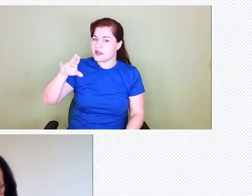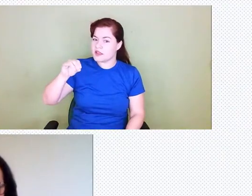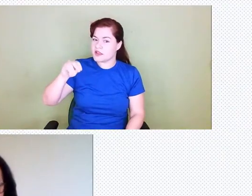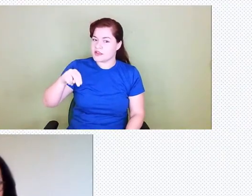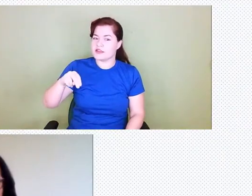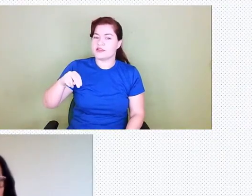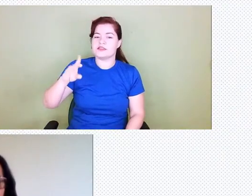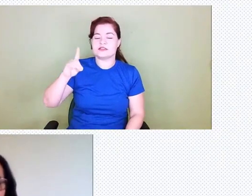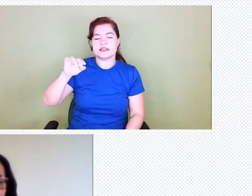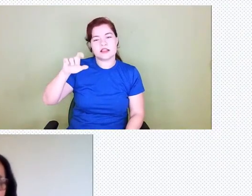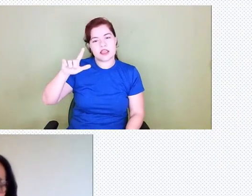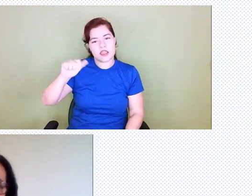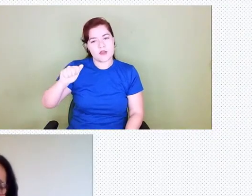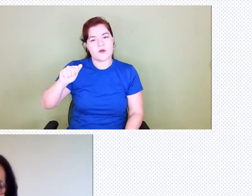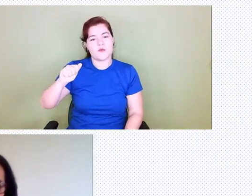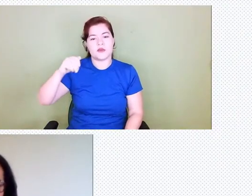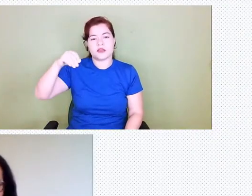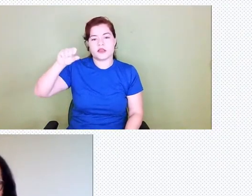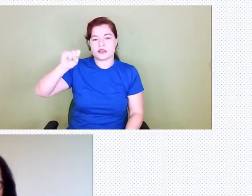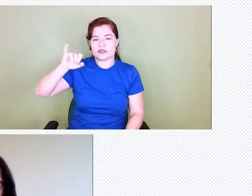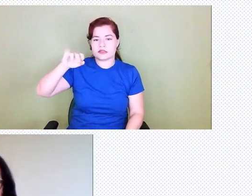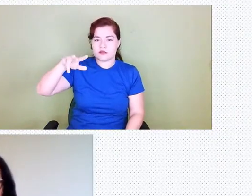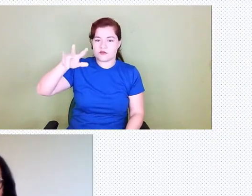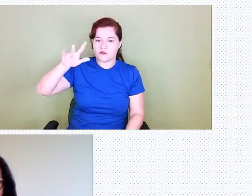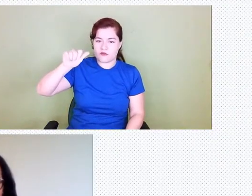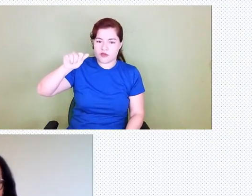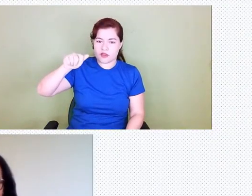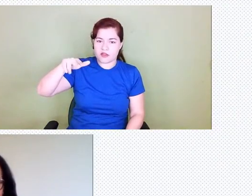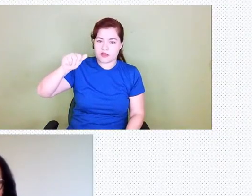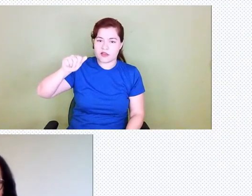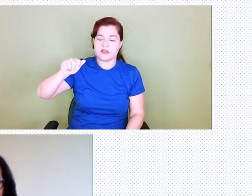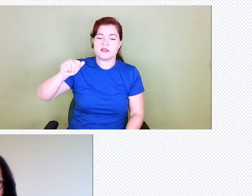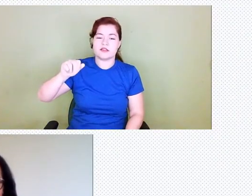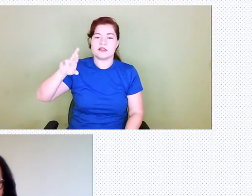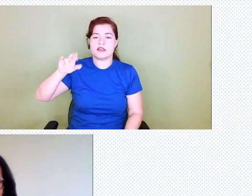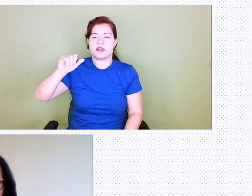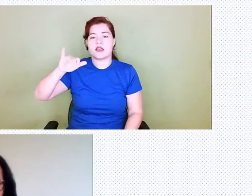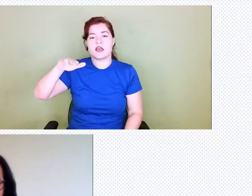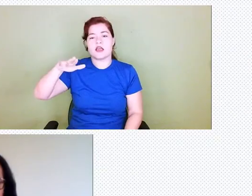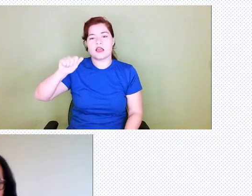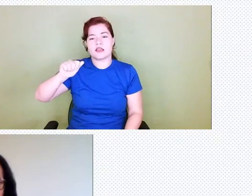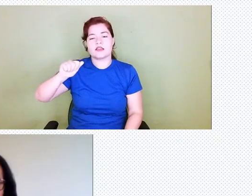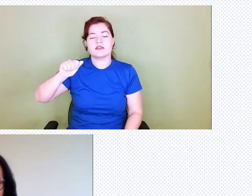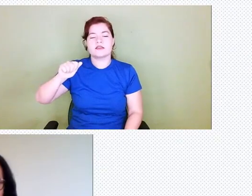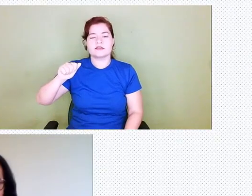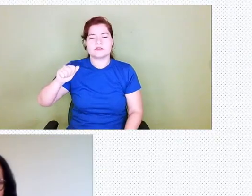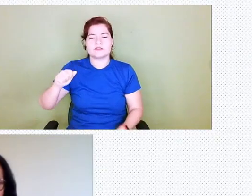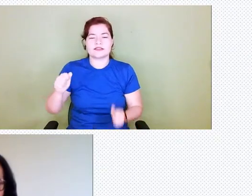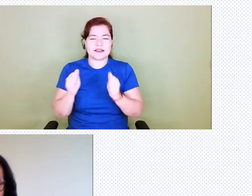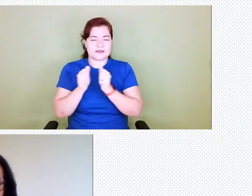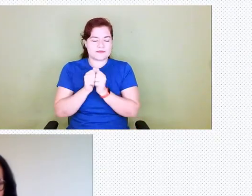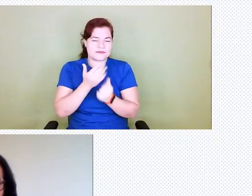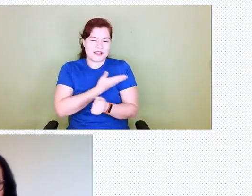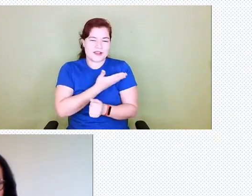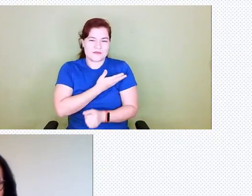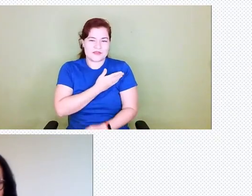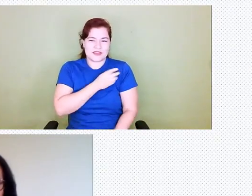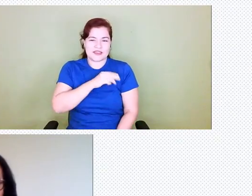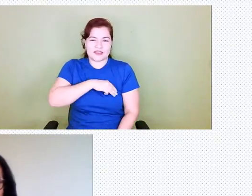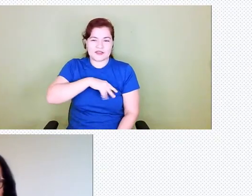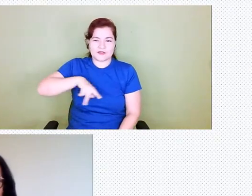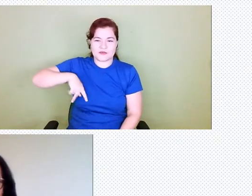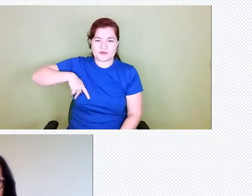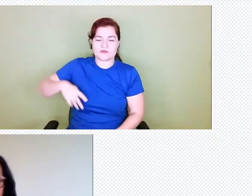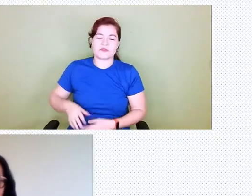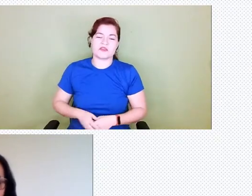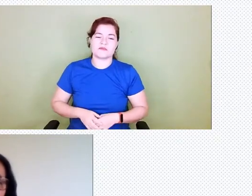Raíssa Souza, uma amiga tão querida minha, lá do MP. Tantos corações nesse momento. Como é grandioso esse